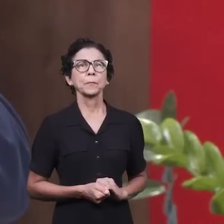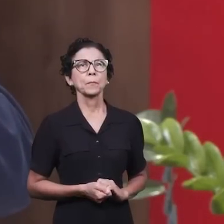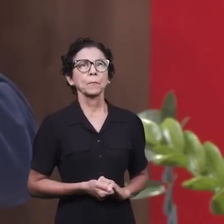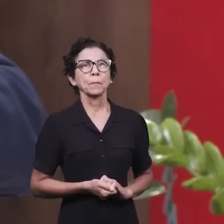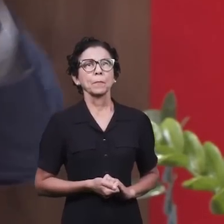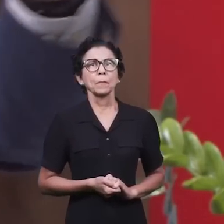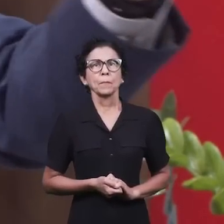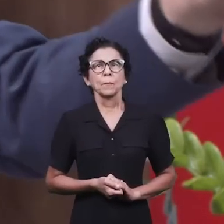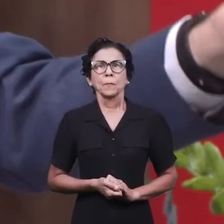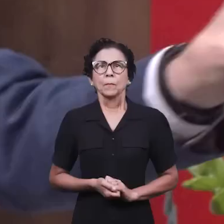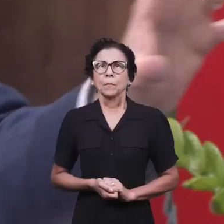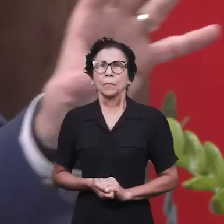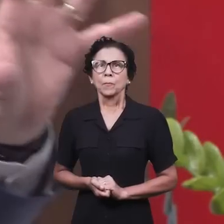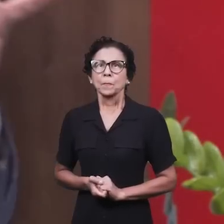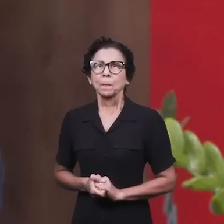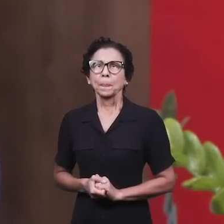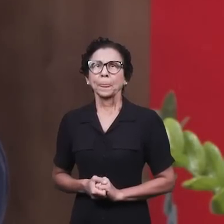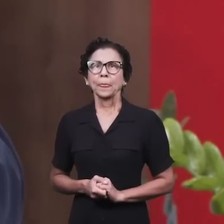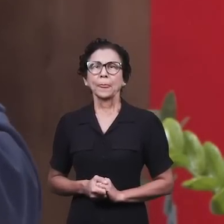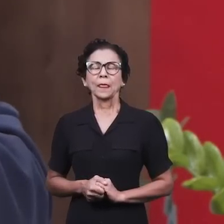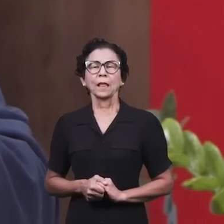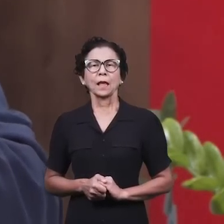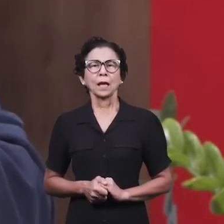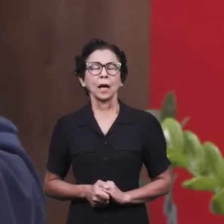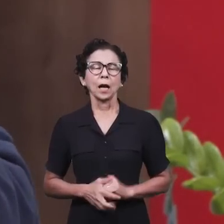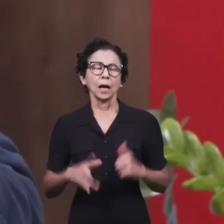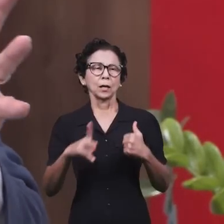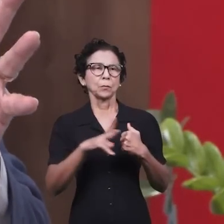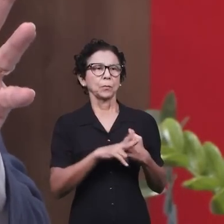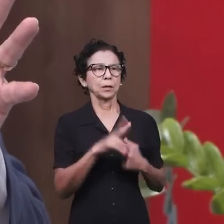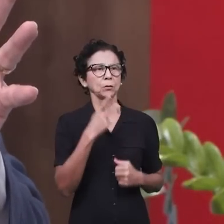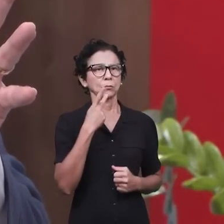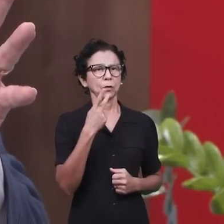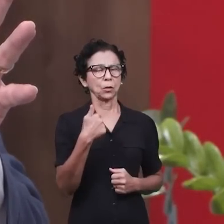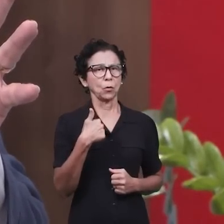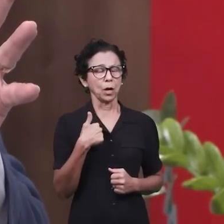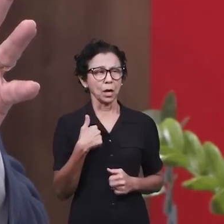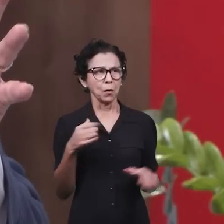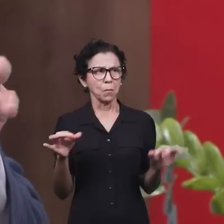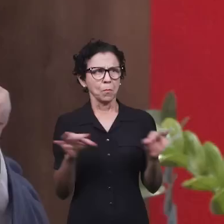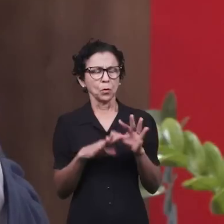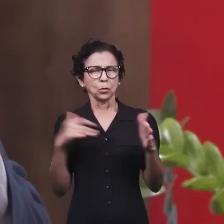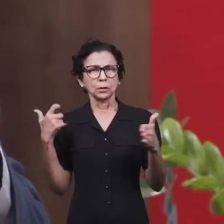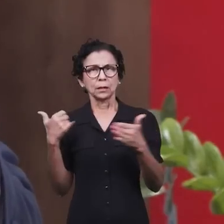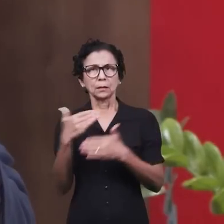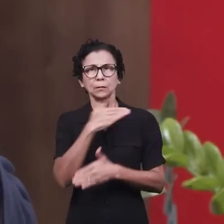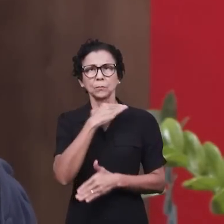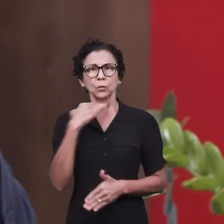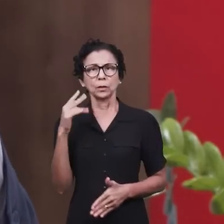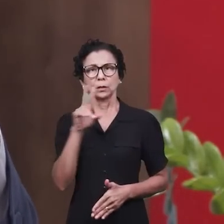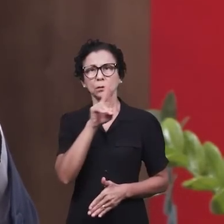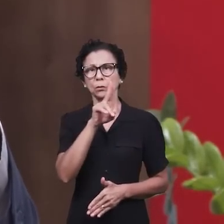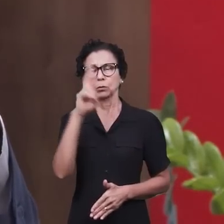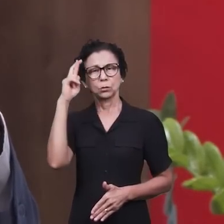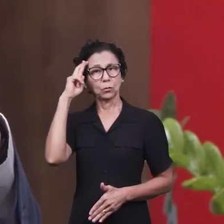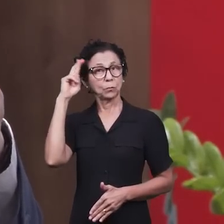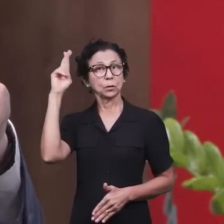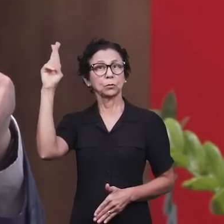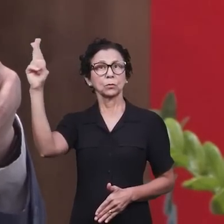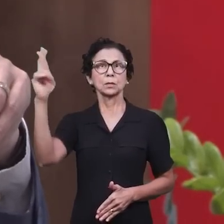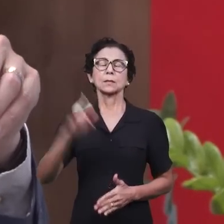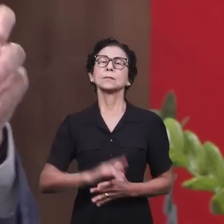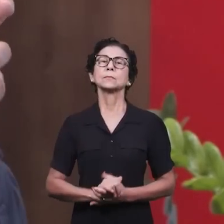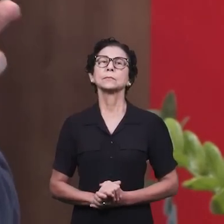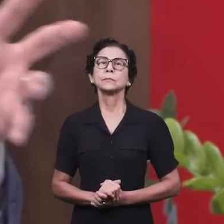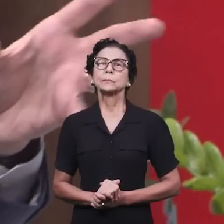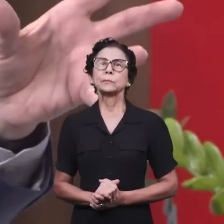vai ser preso, vai ser morto. Não pode, eu estou pronto até a morrer em nome